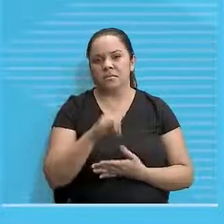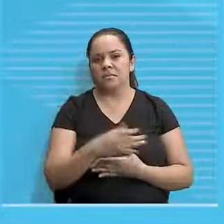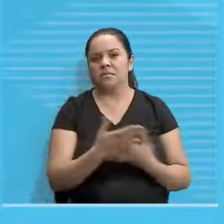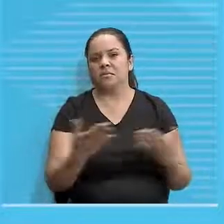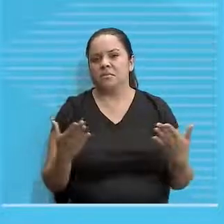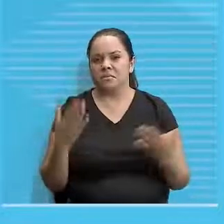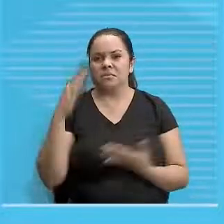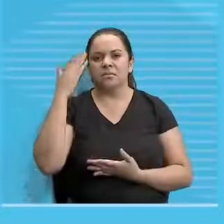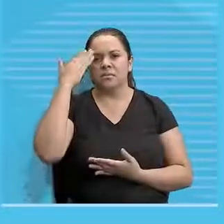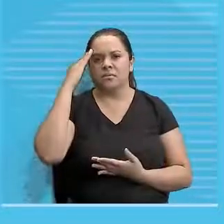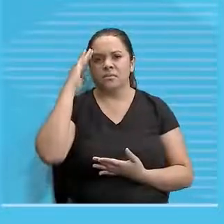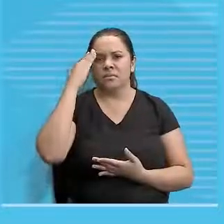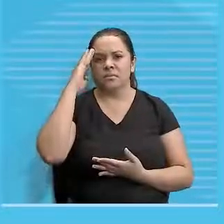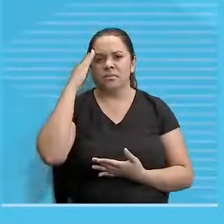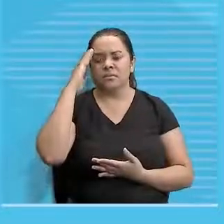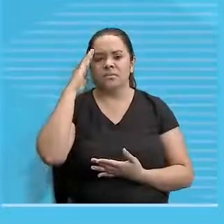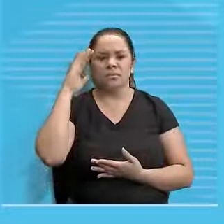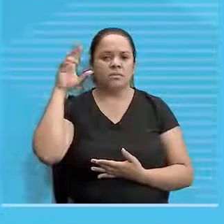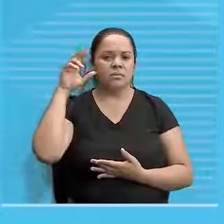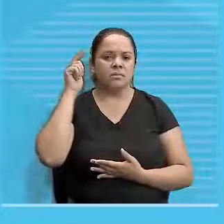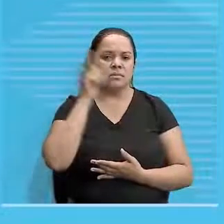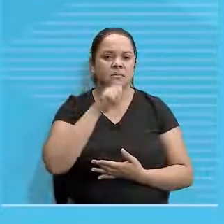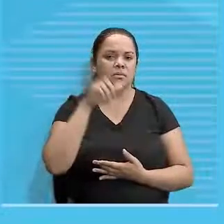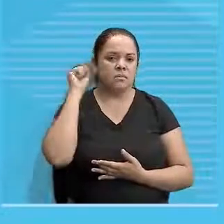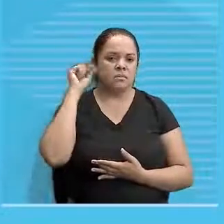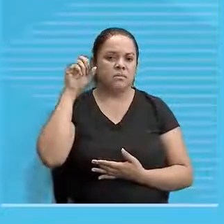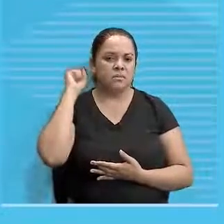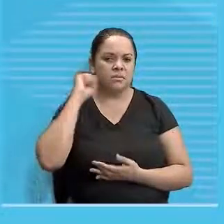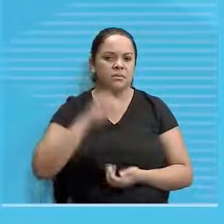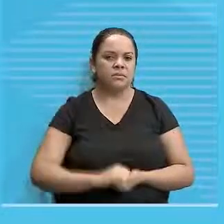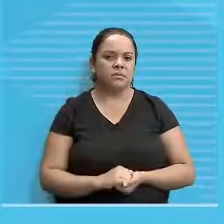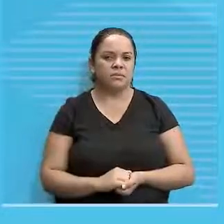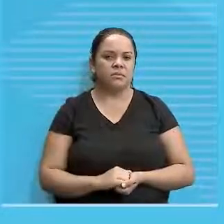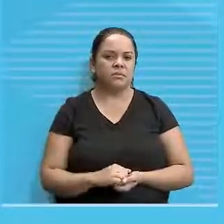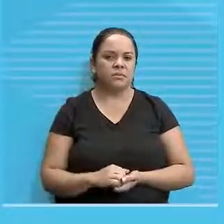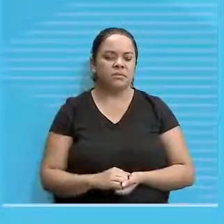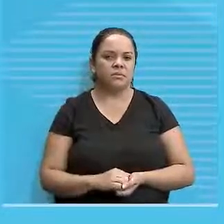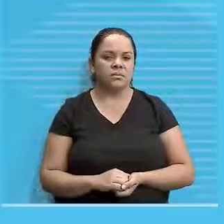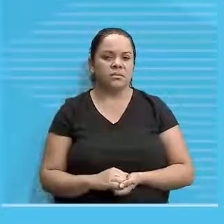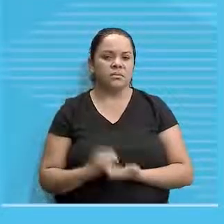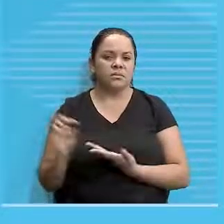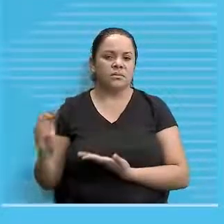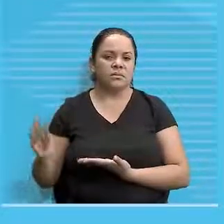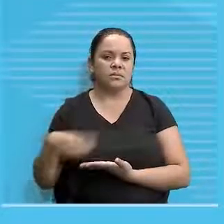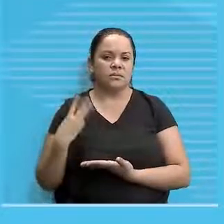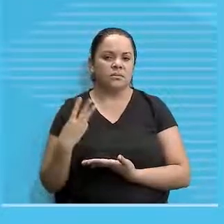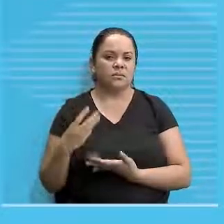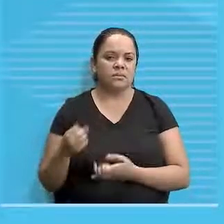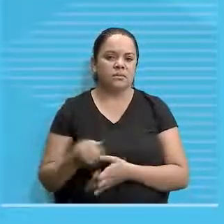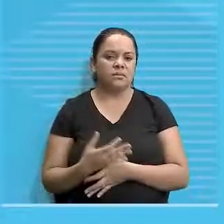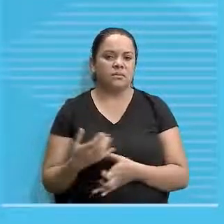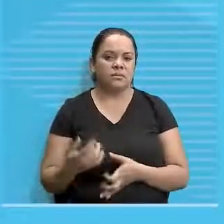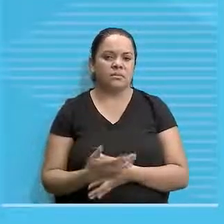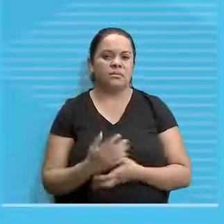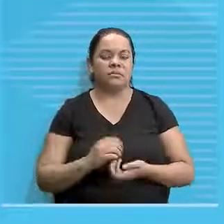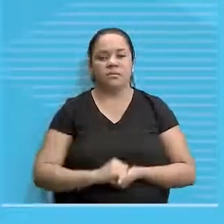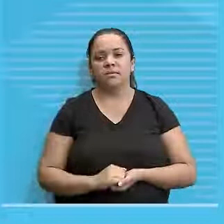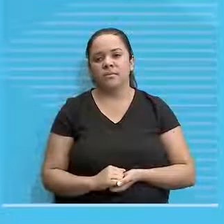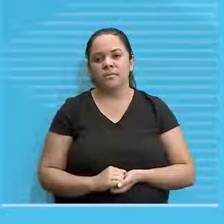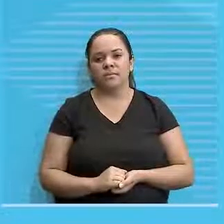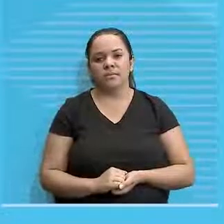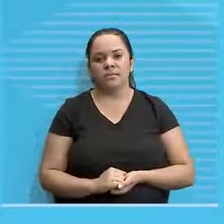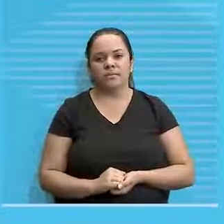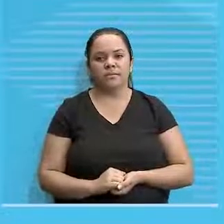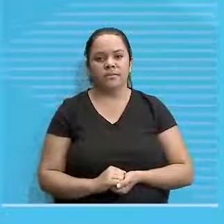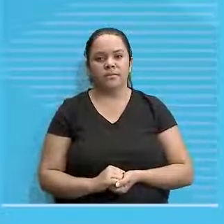vai dar um retorno aí para vocês, beleza? Coloca aí no nosso bate-papo se vocês conseguem me ouvir. Bom,